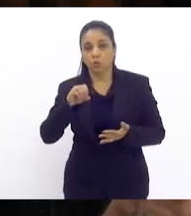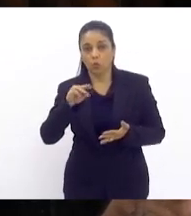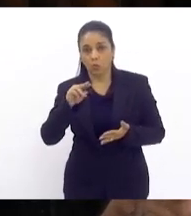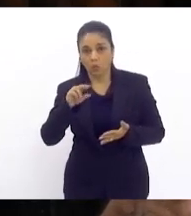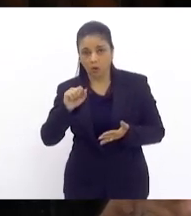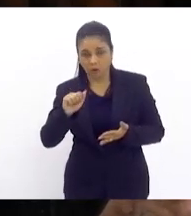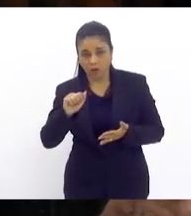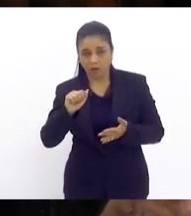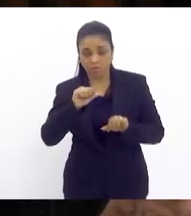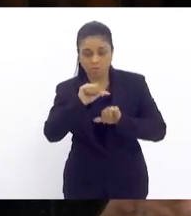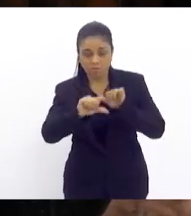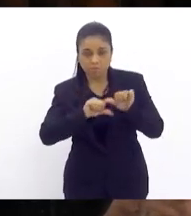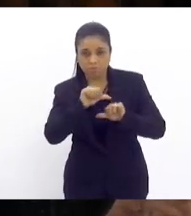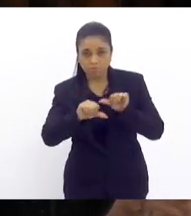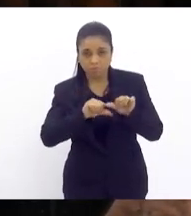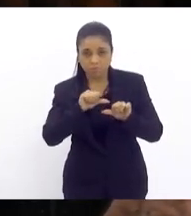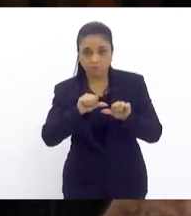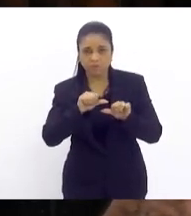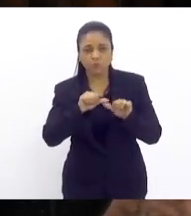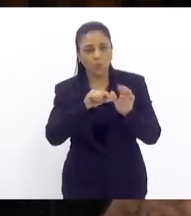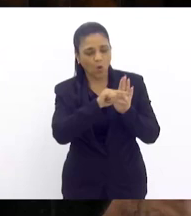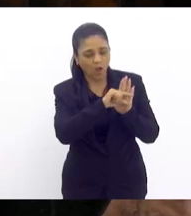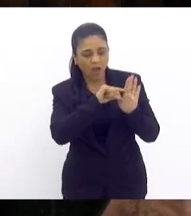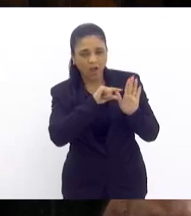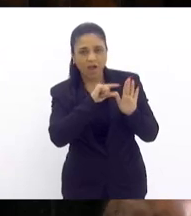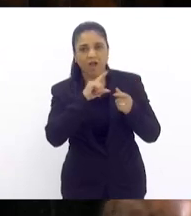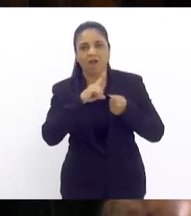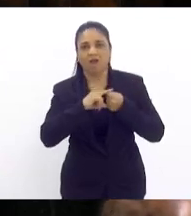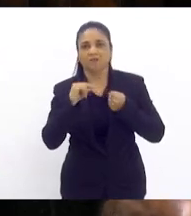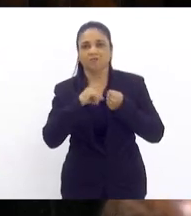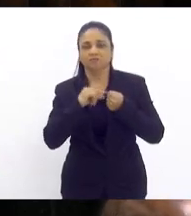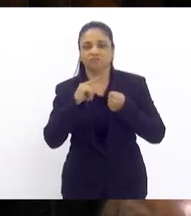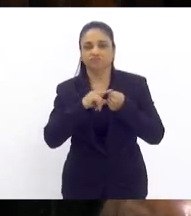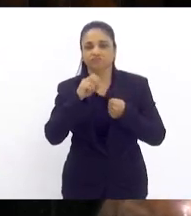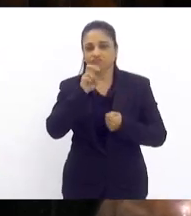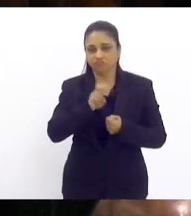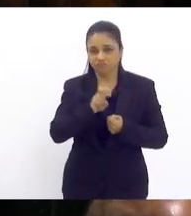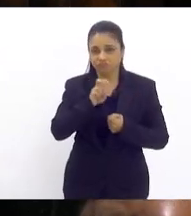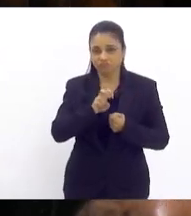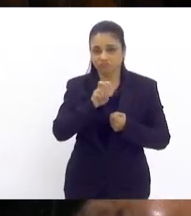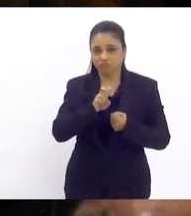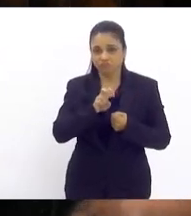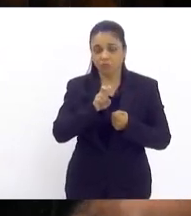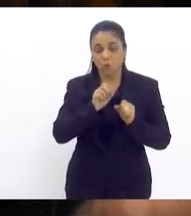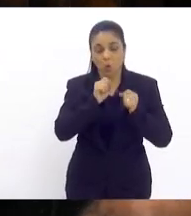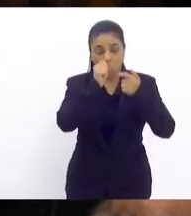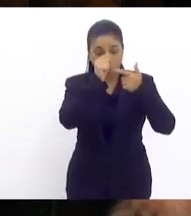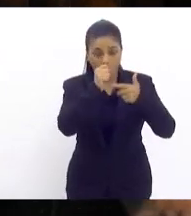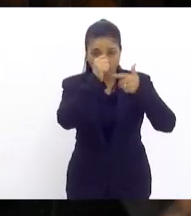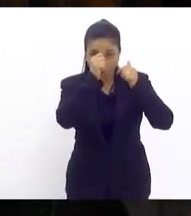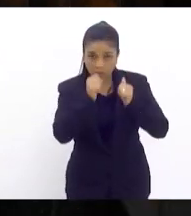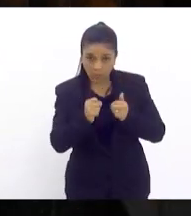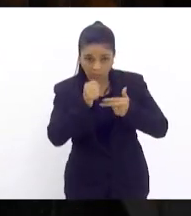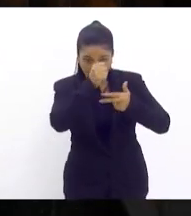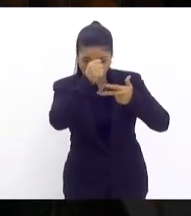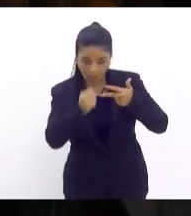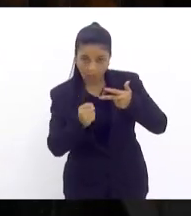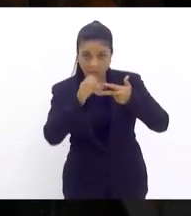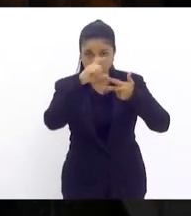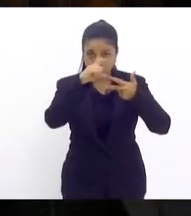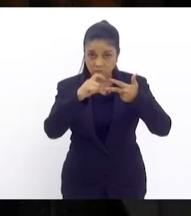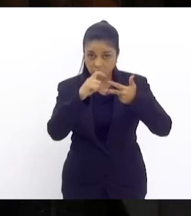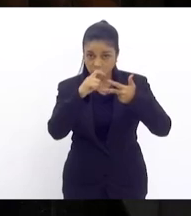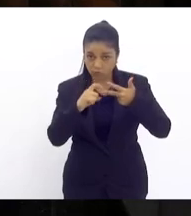em geral é sempre o artigo quinto que diz assim O Poder Executivo está